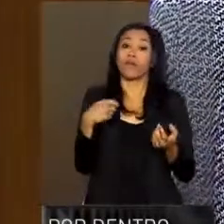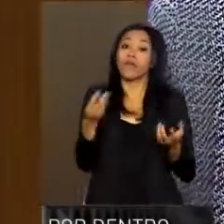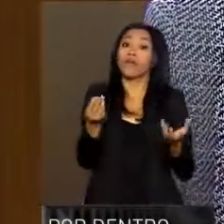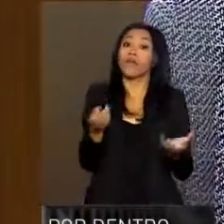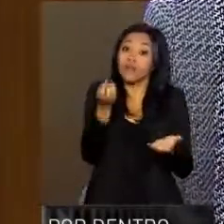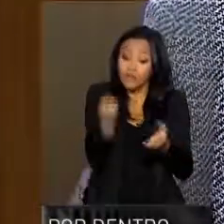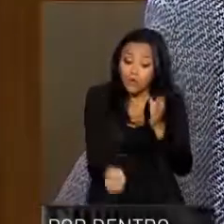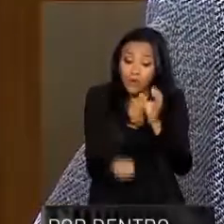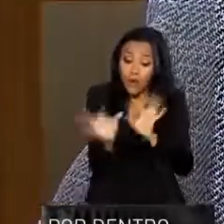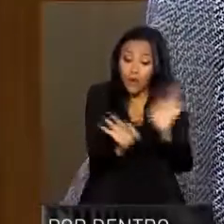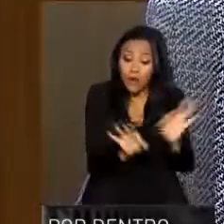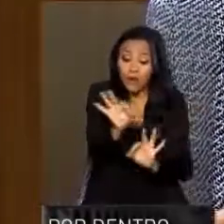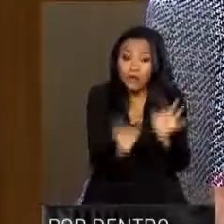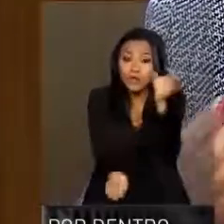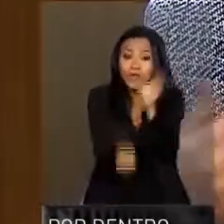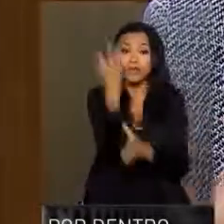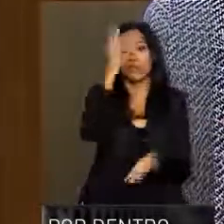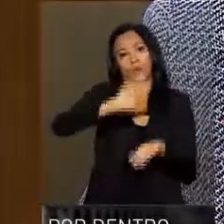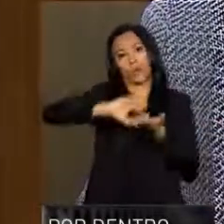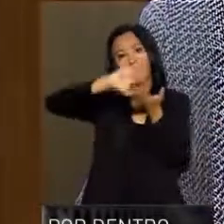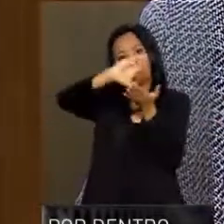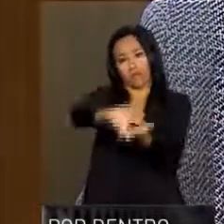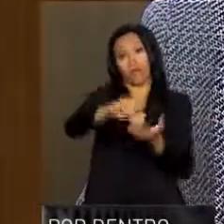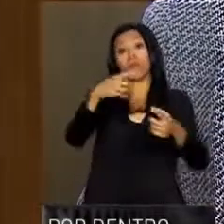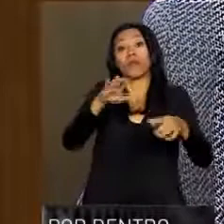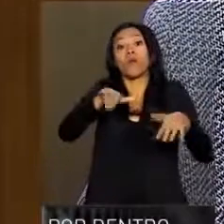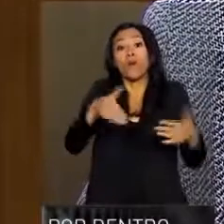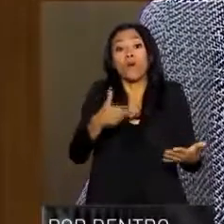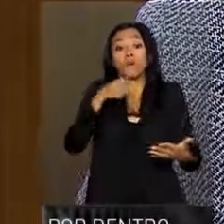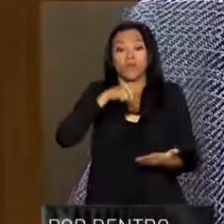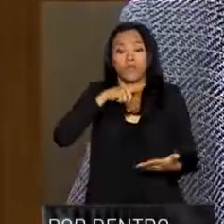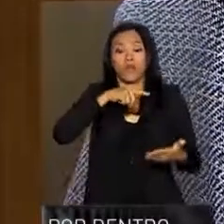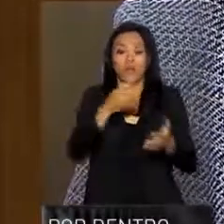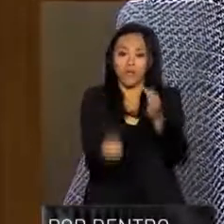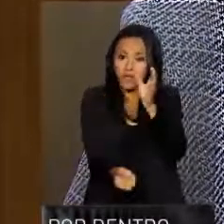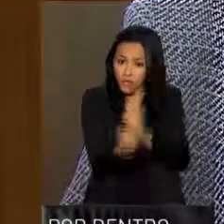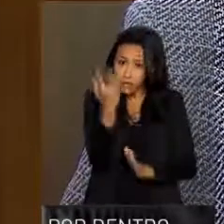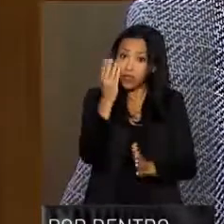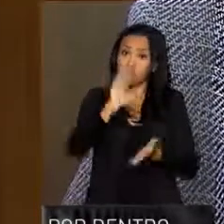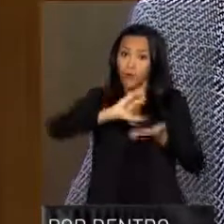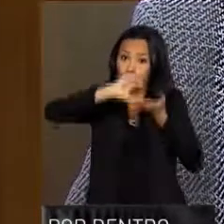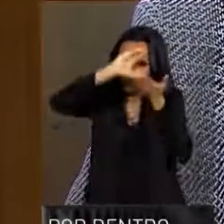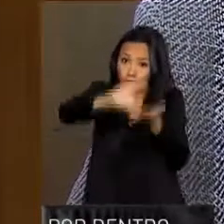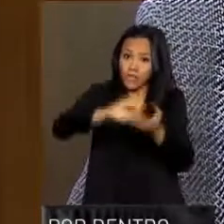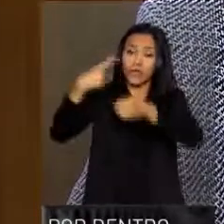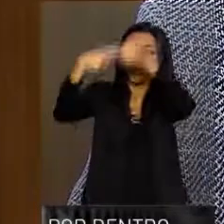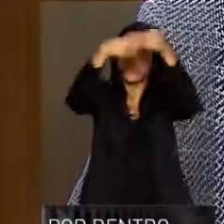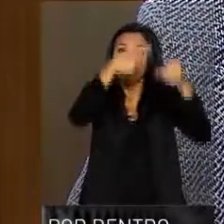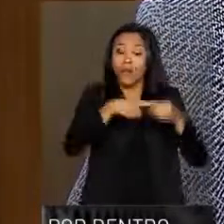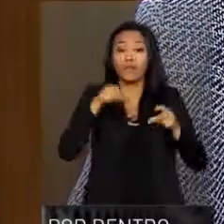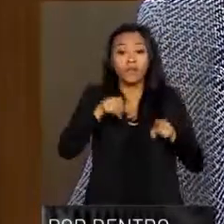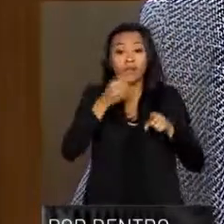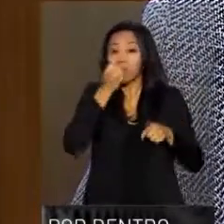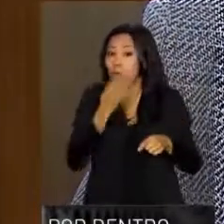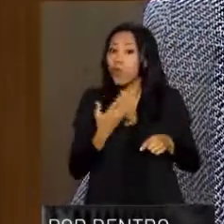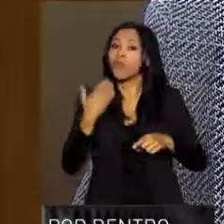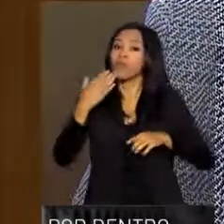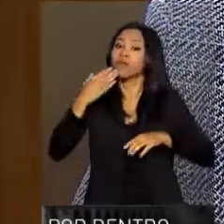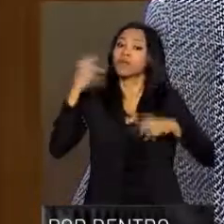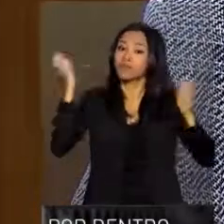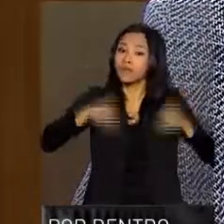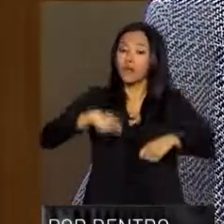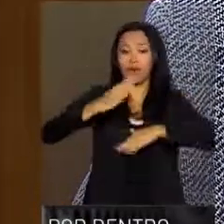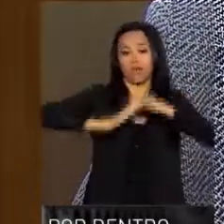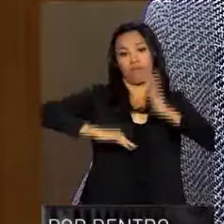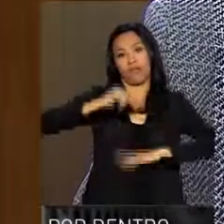conselho municipal você está trazendo o debate a pausa tv no dia 24 dia 25 nós tivemos é